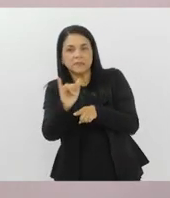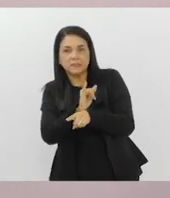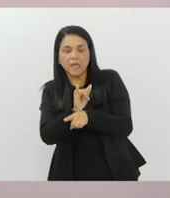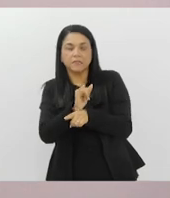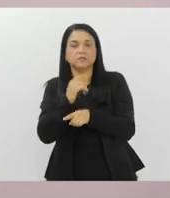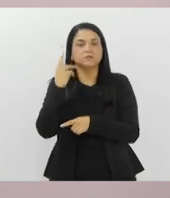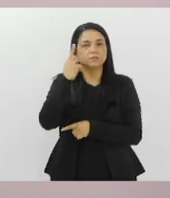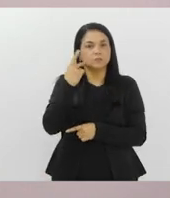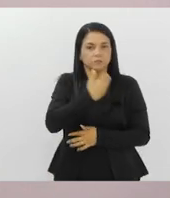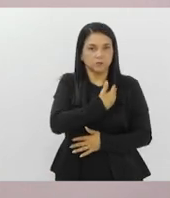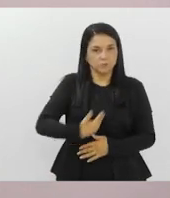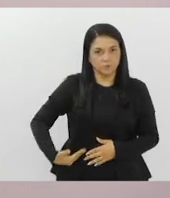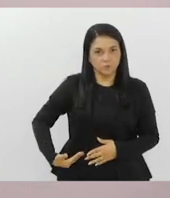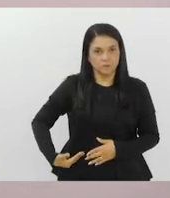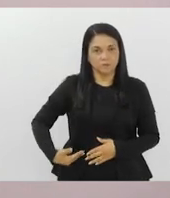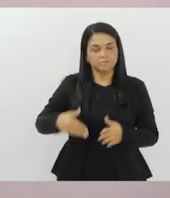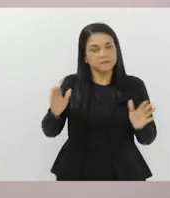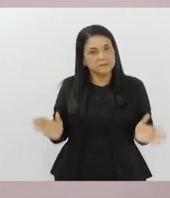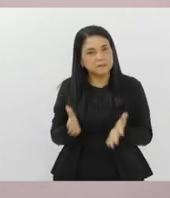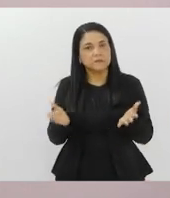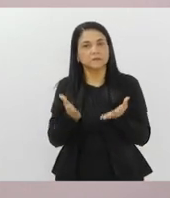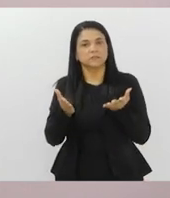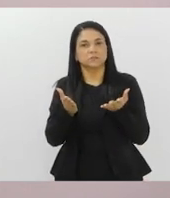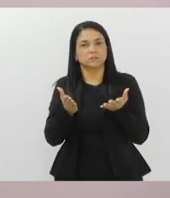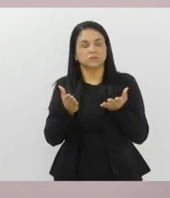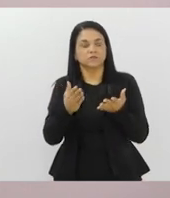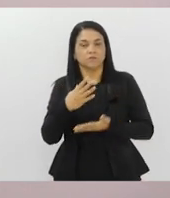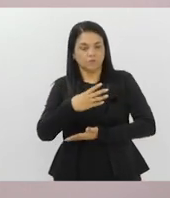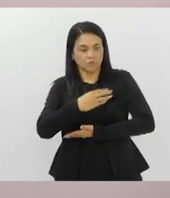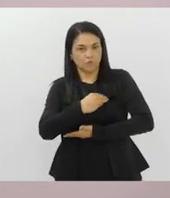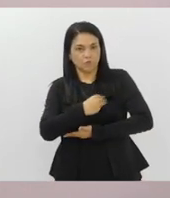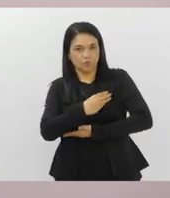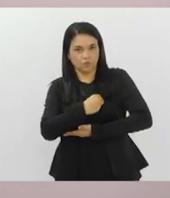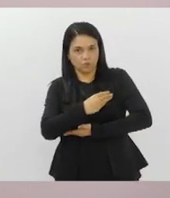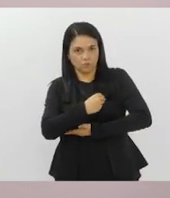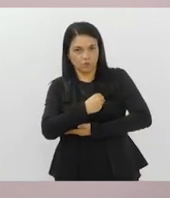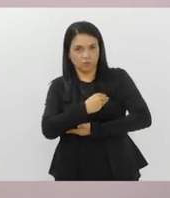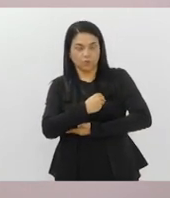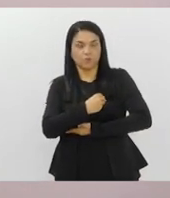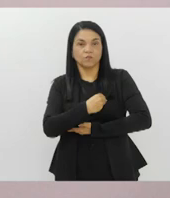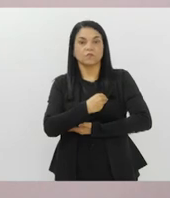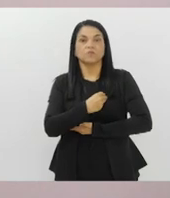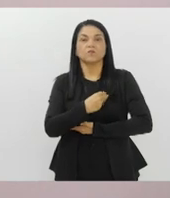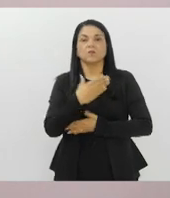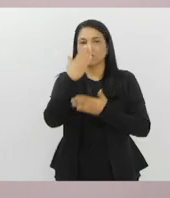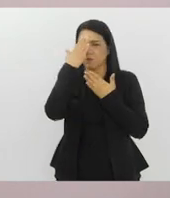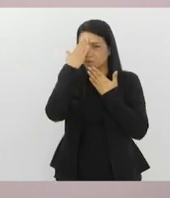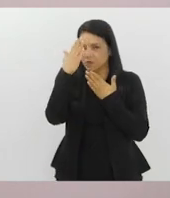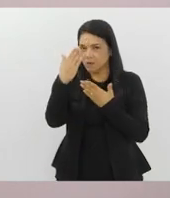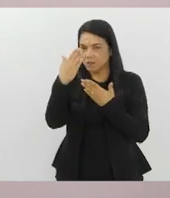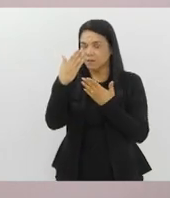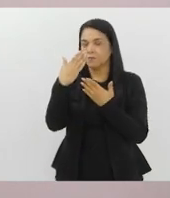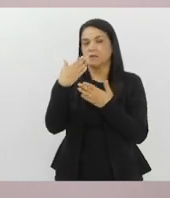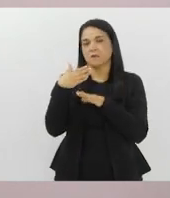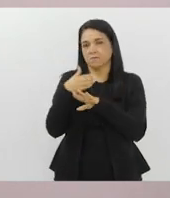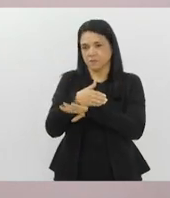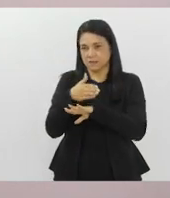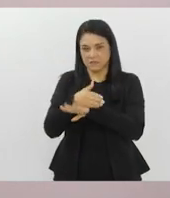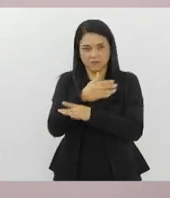públicas de incentivo ao aleitamento materno. Então, muito obrigada pela presença de